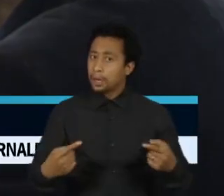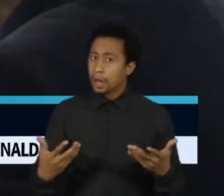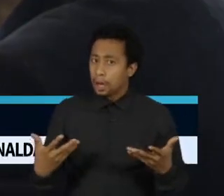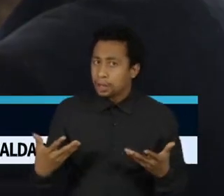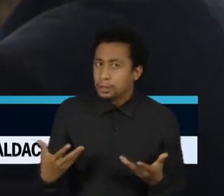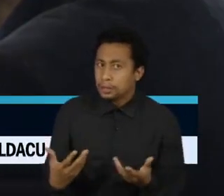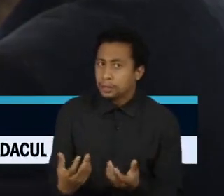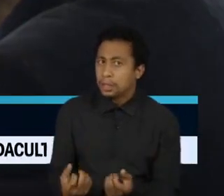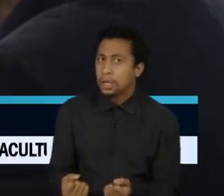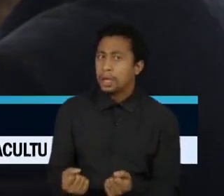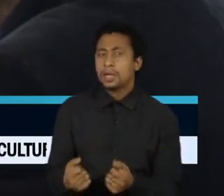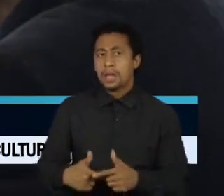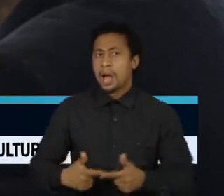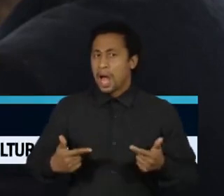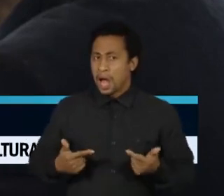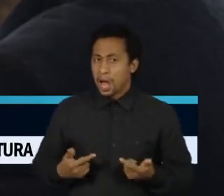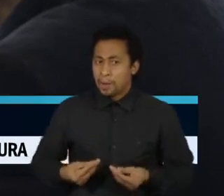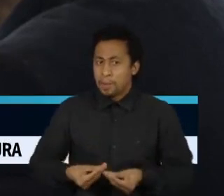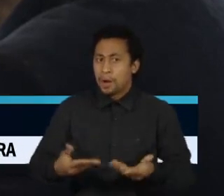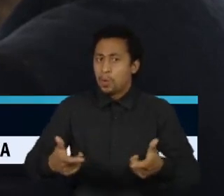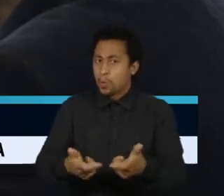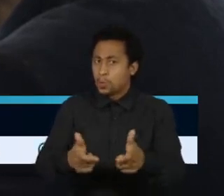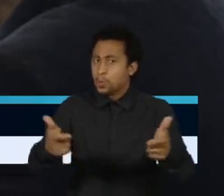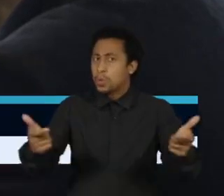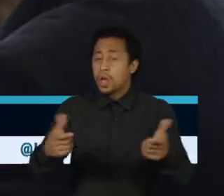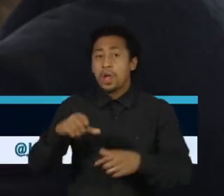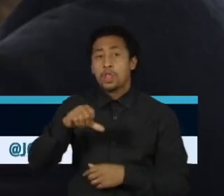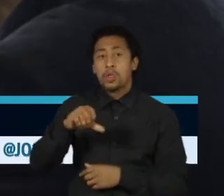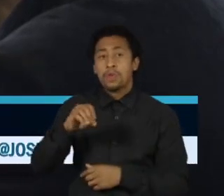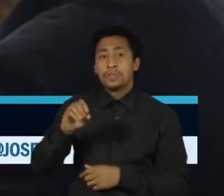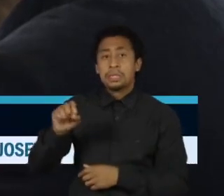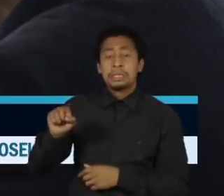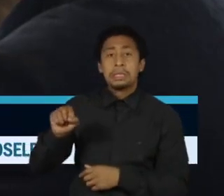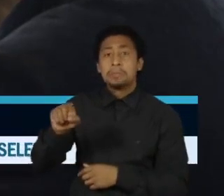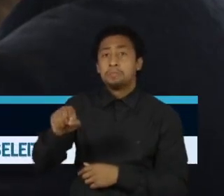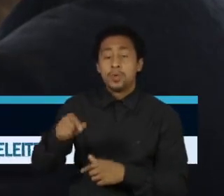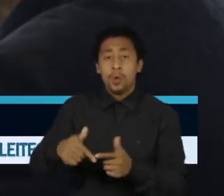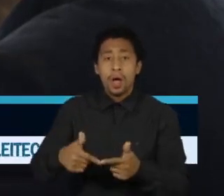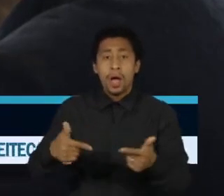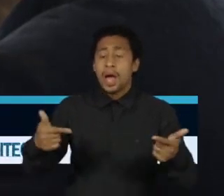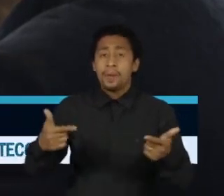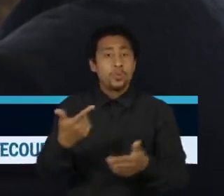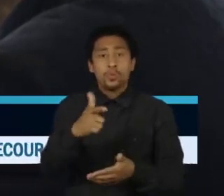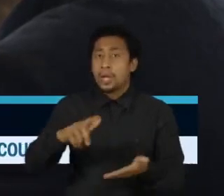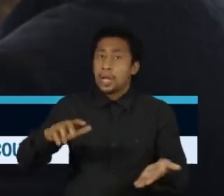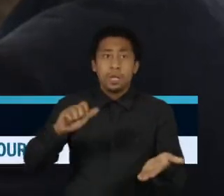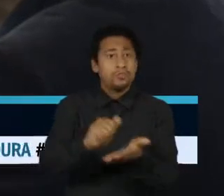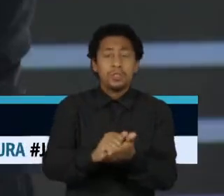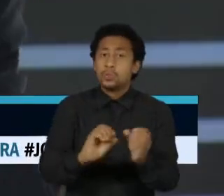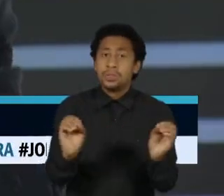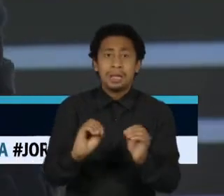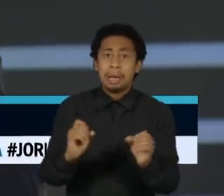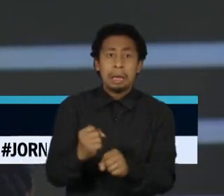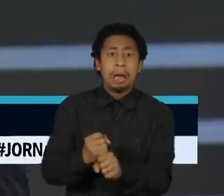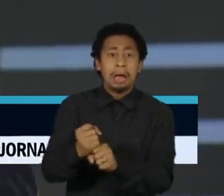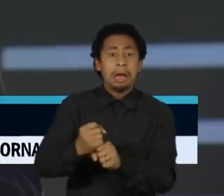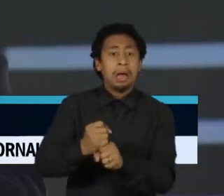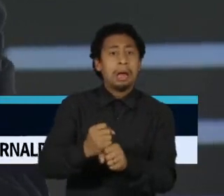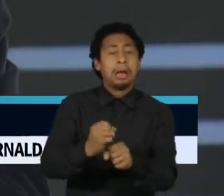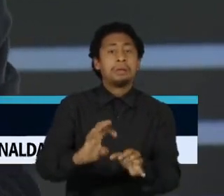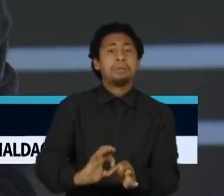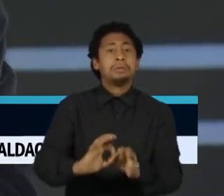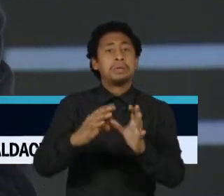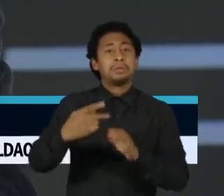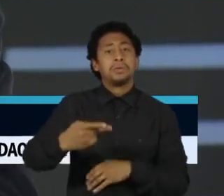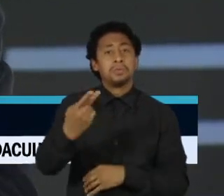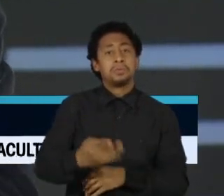da população. Quase 900 mil armas a gente viu legalizadas que vão ficar por décadas em circulação no país. É, Ana, se